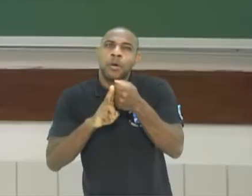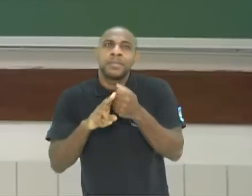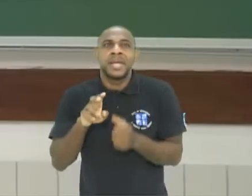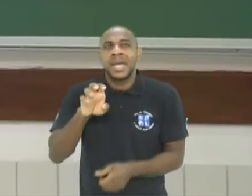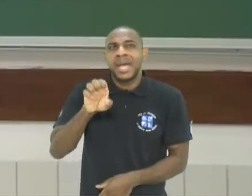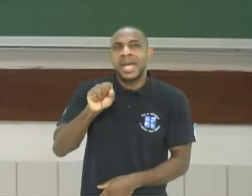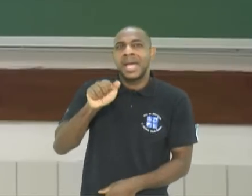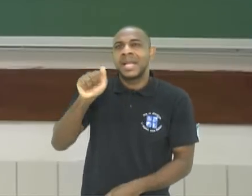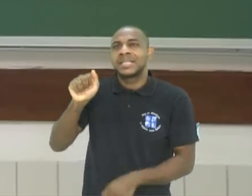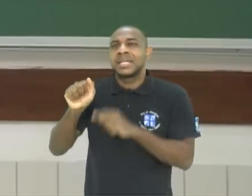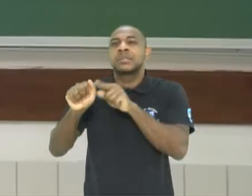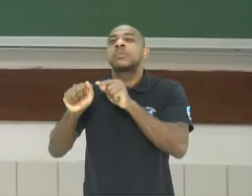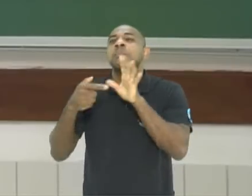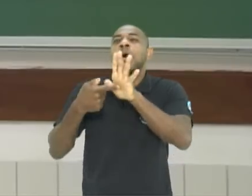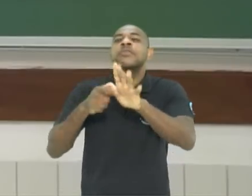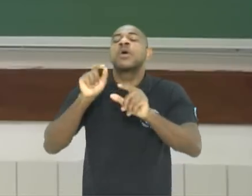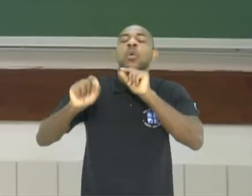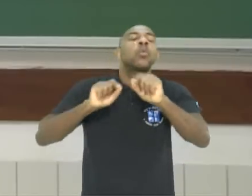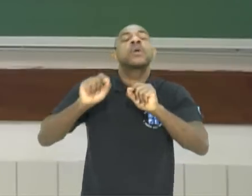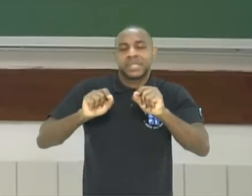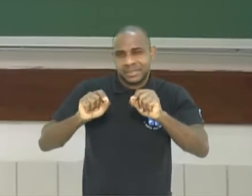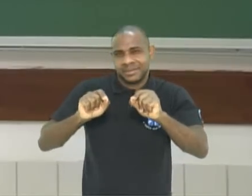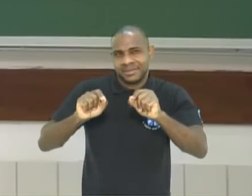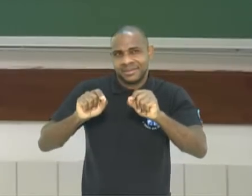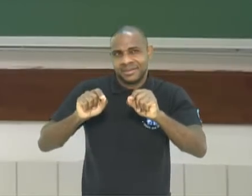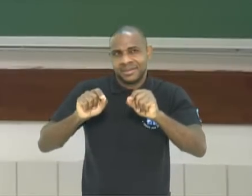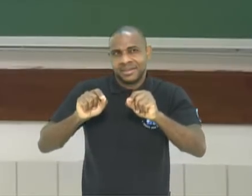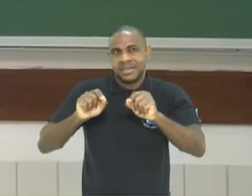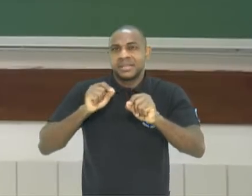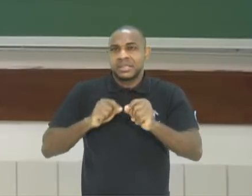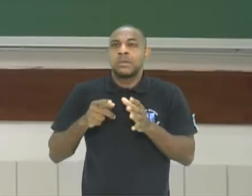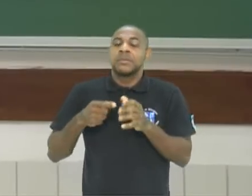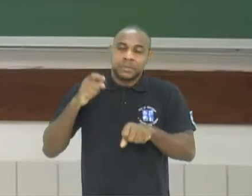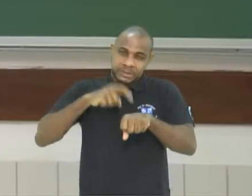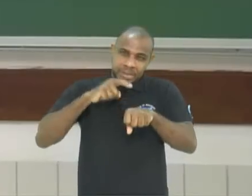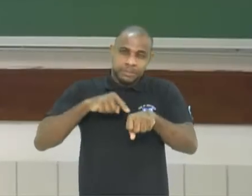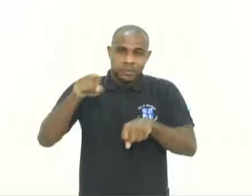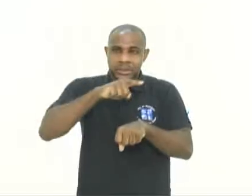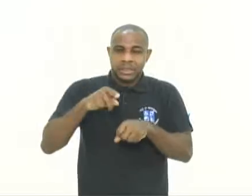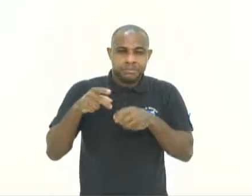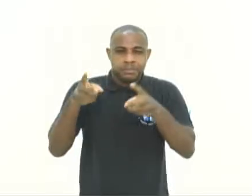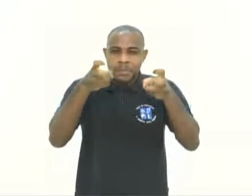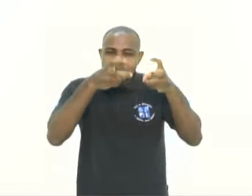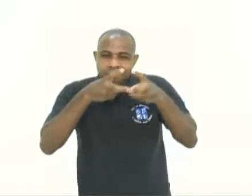está retomando o quê? Vou dar um tempinho para você localizar e escrever aí no seu caderno e eu já volto.